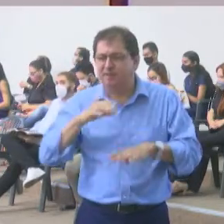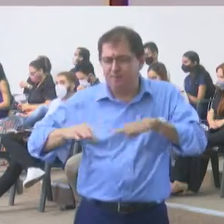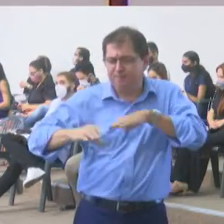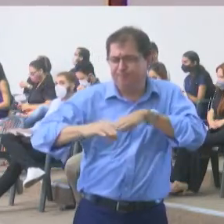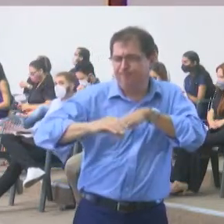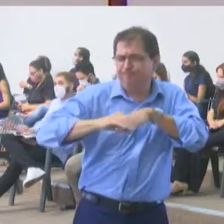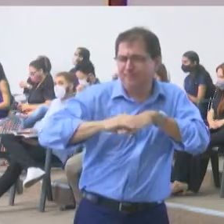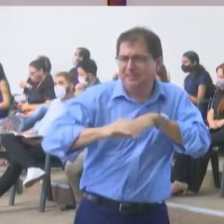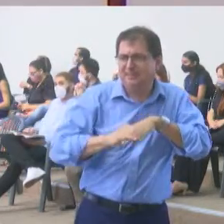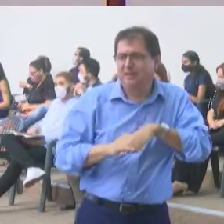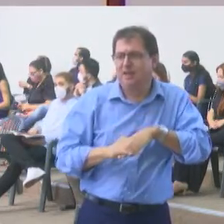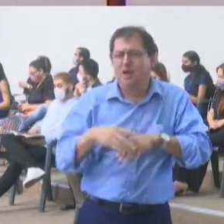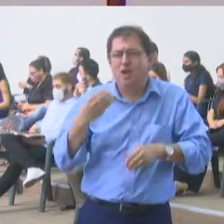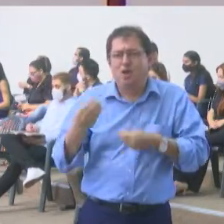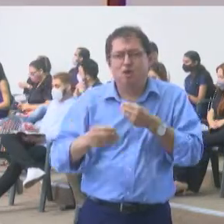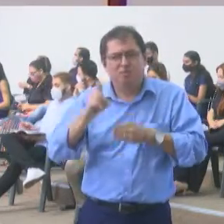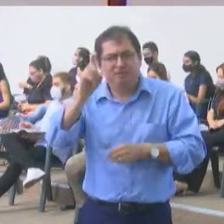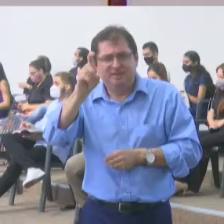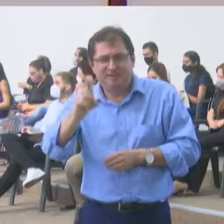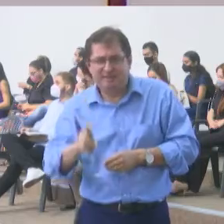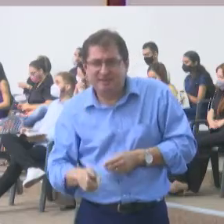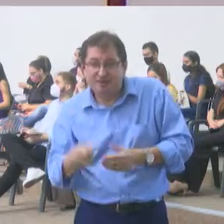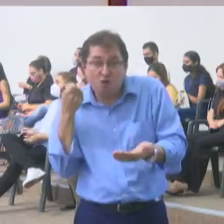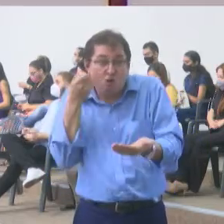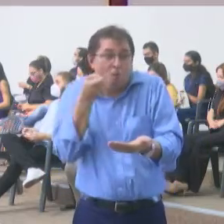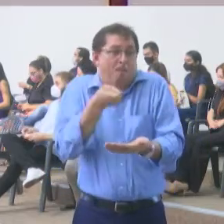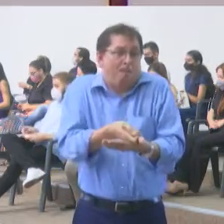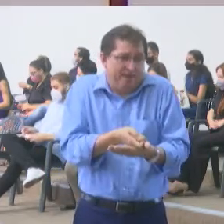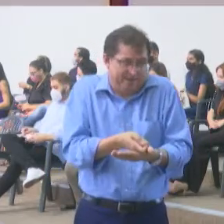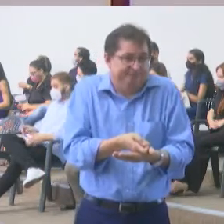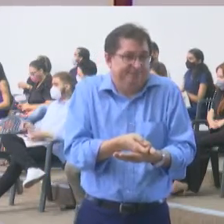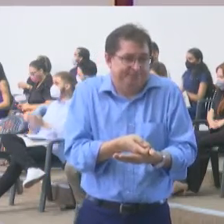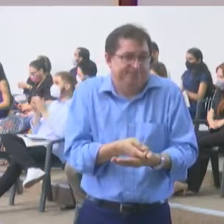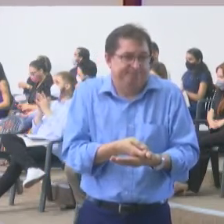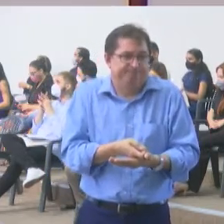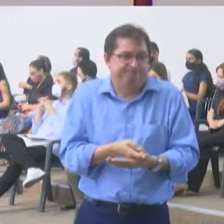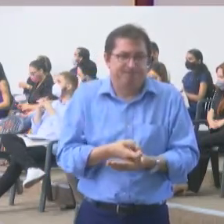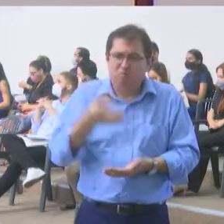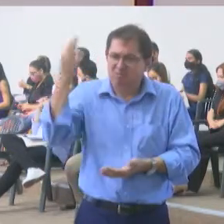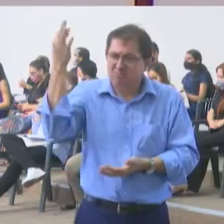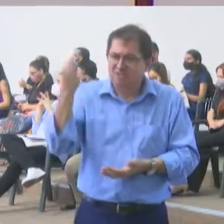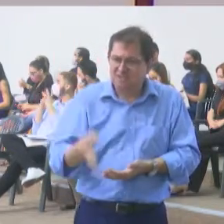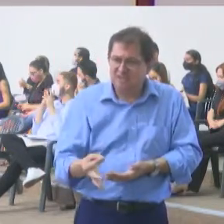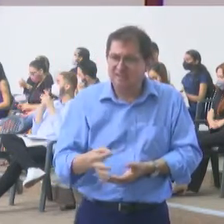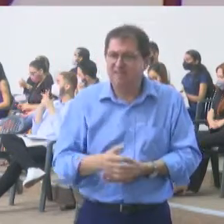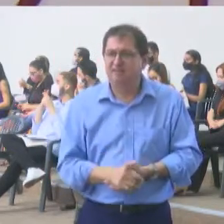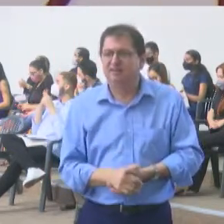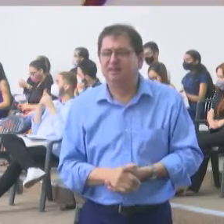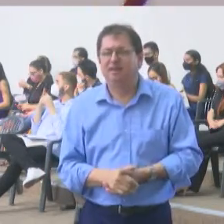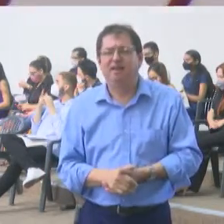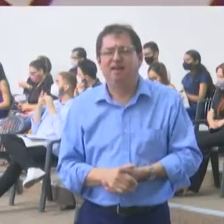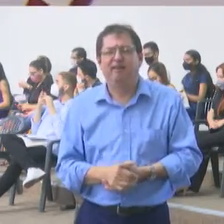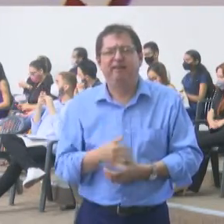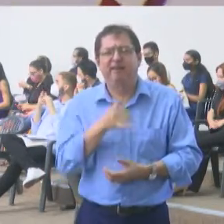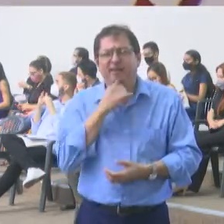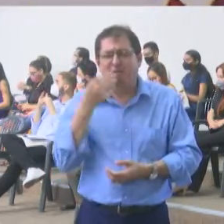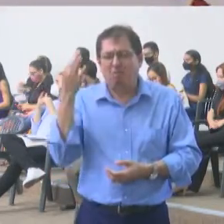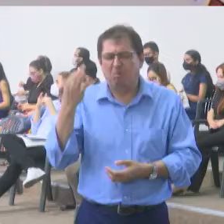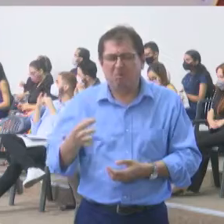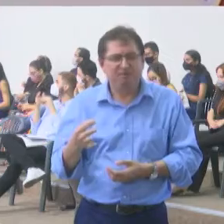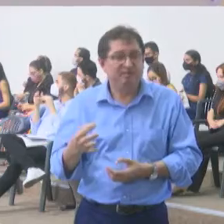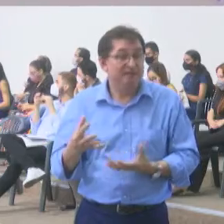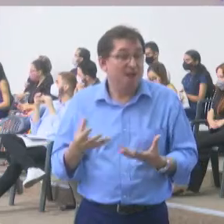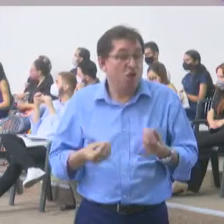um recibo de pagamento. E planta dos pés na Bíblia significa o quê? Domínio, posse. É por isso que quando Josué chega na